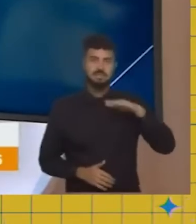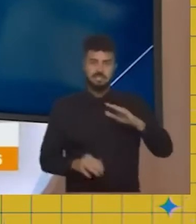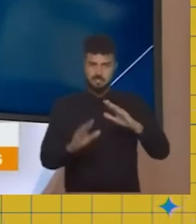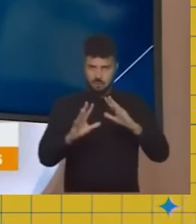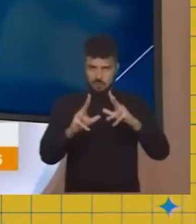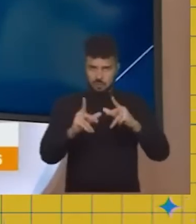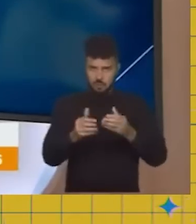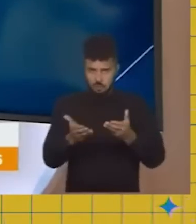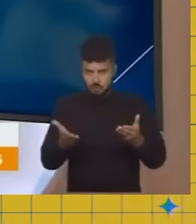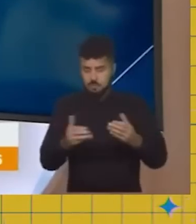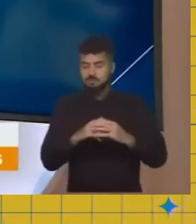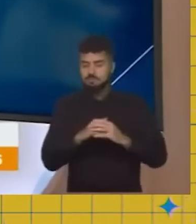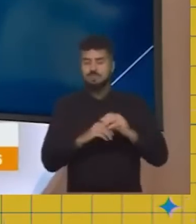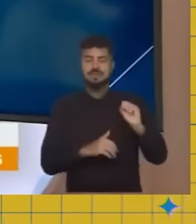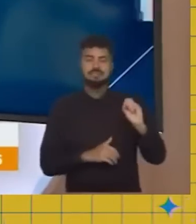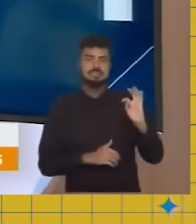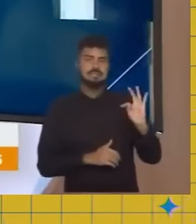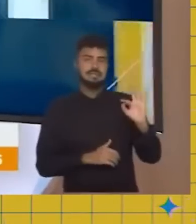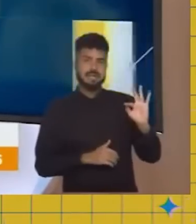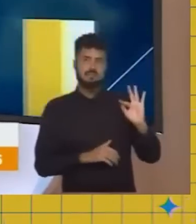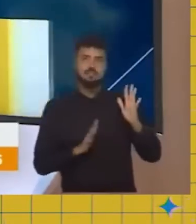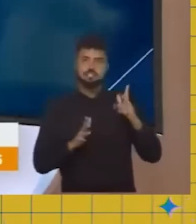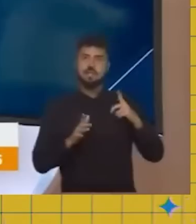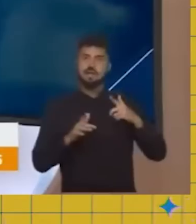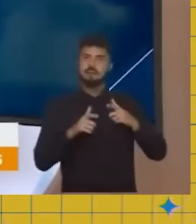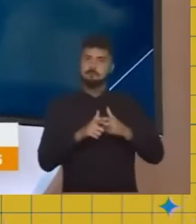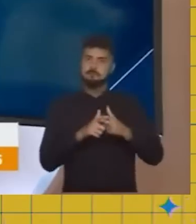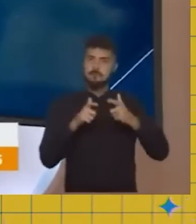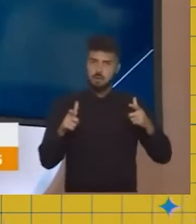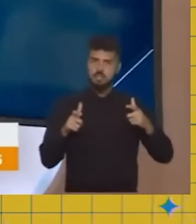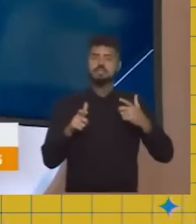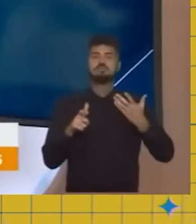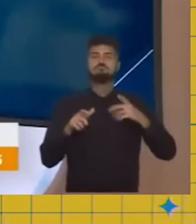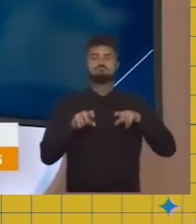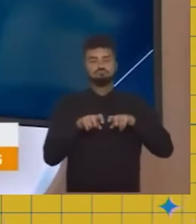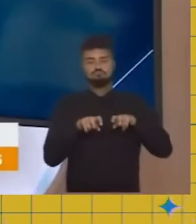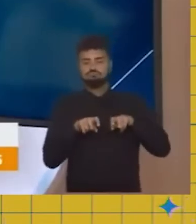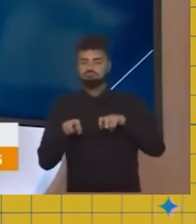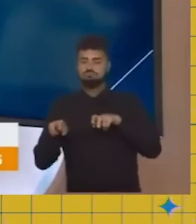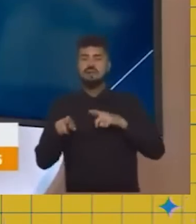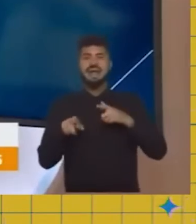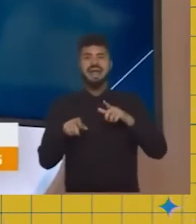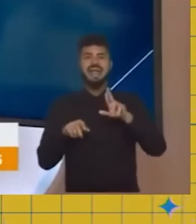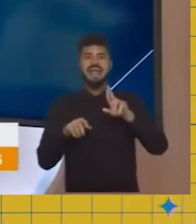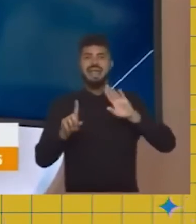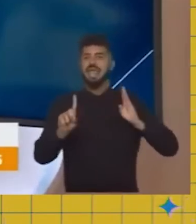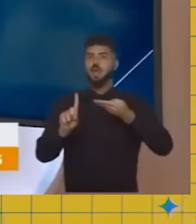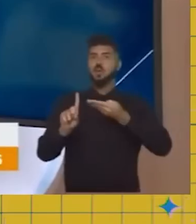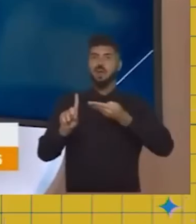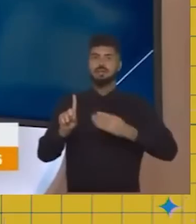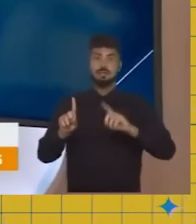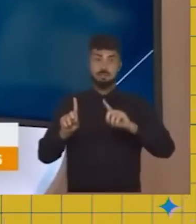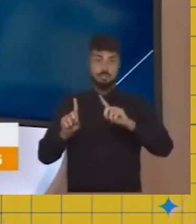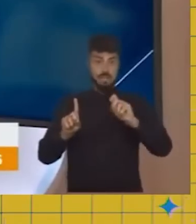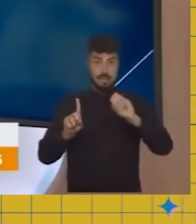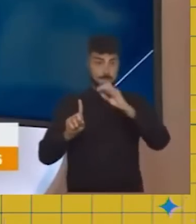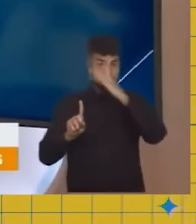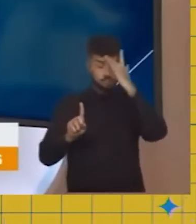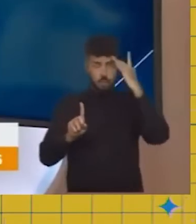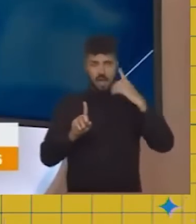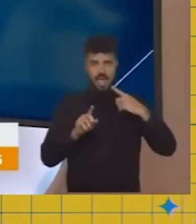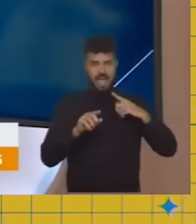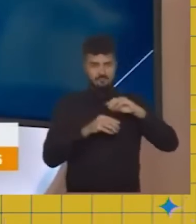O Supremo Tribunal Federal já formou maioria para tornar réus 100 pessoas acusadas de envolvimento nas ações de